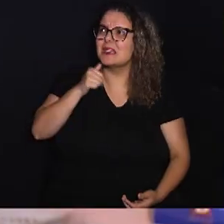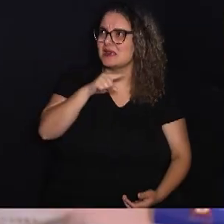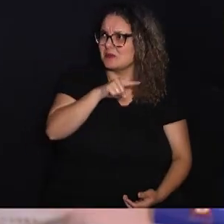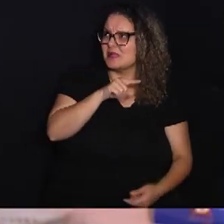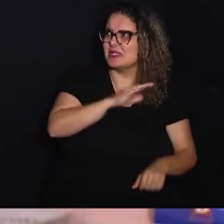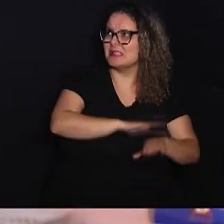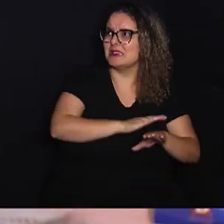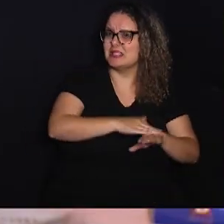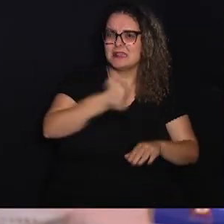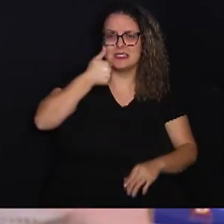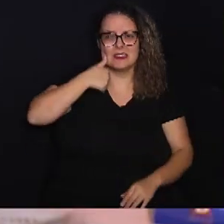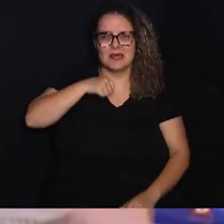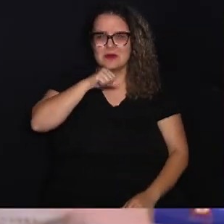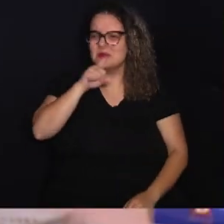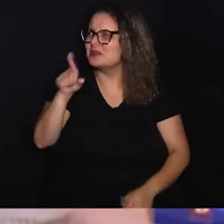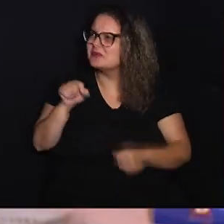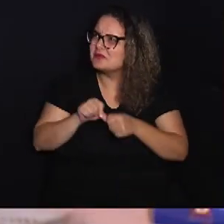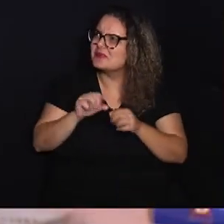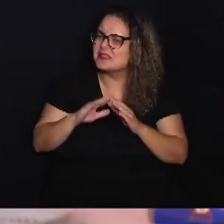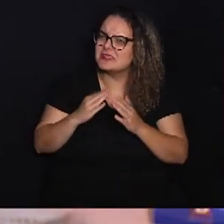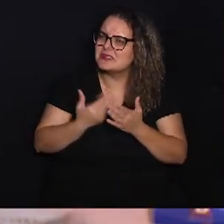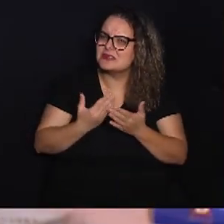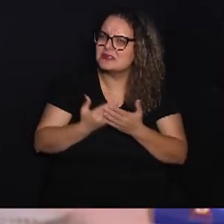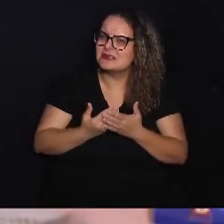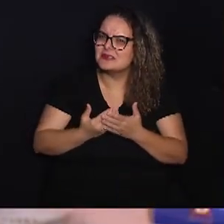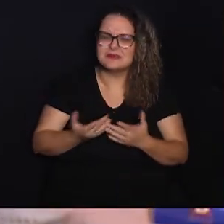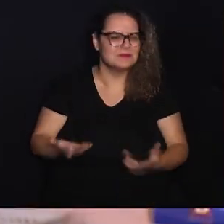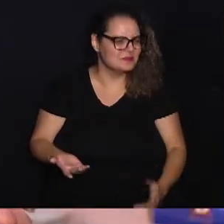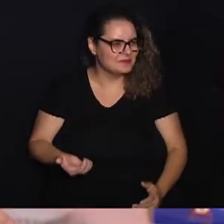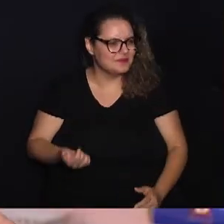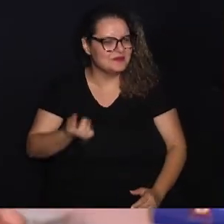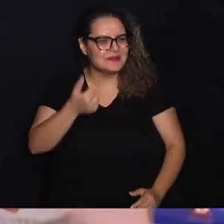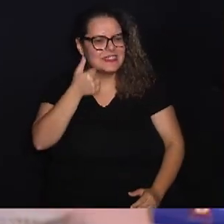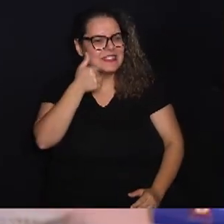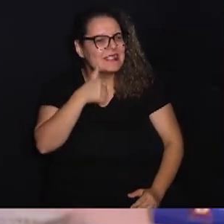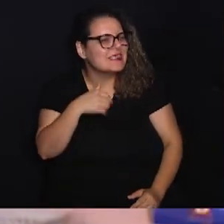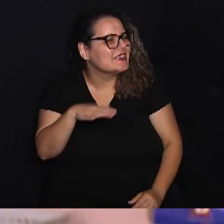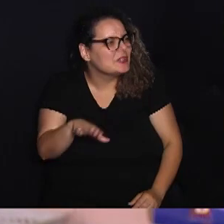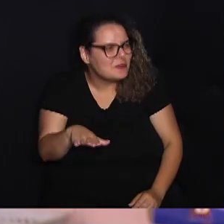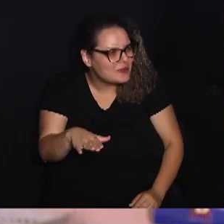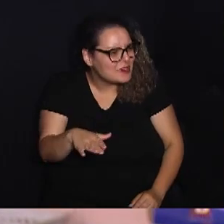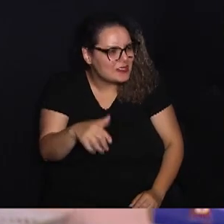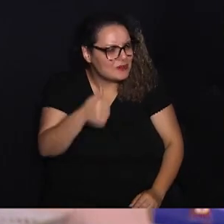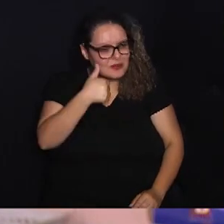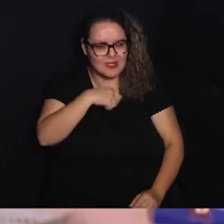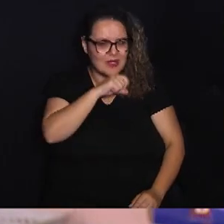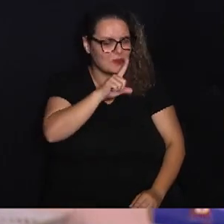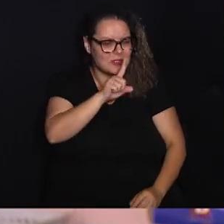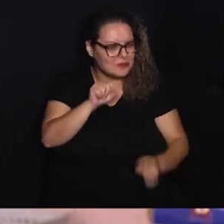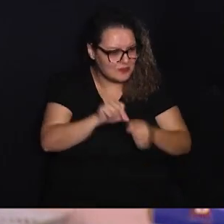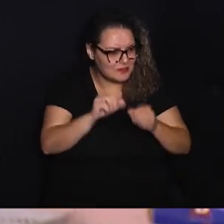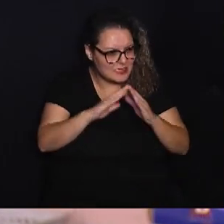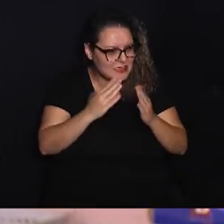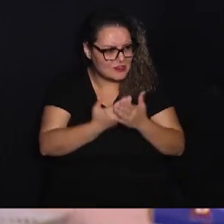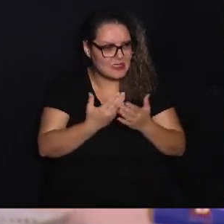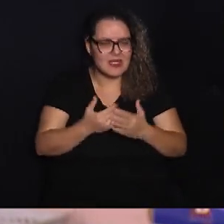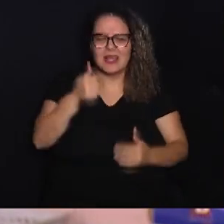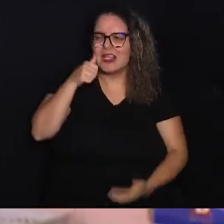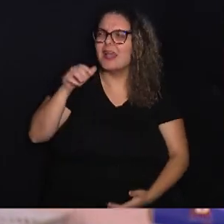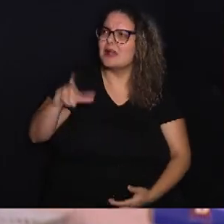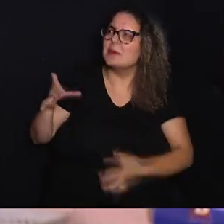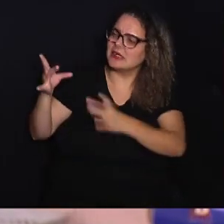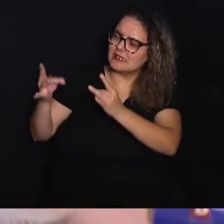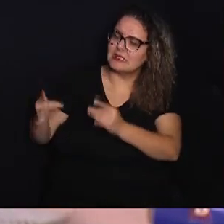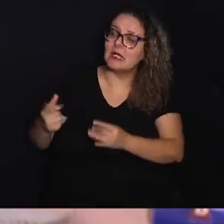faz escola? Que menina que a mãe não faz escola, meu filho? Não, mãe, aquela menina assim, assim. Aí